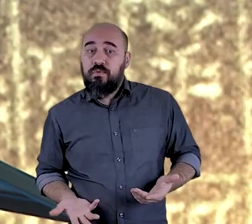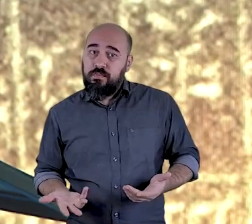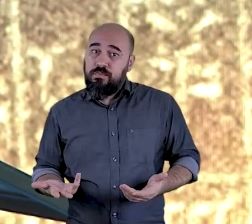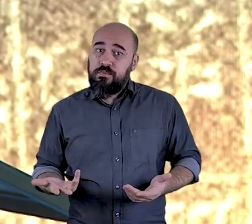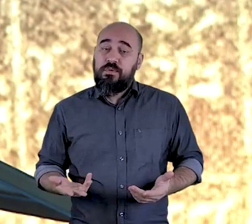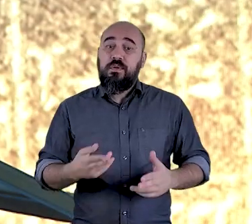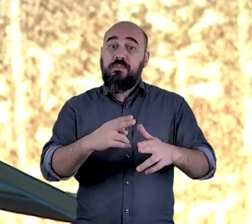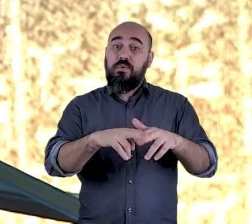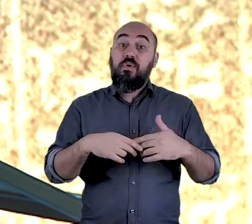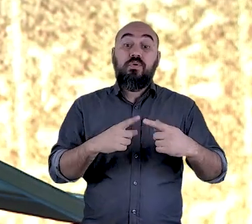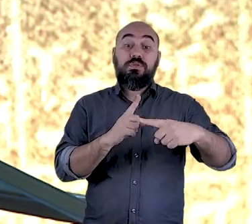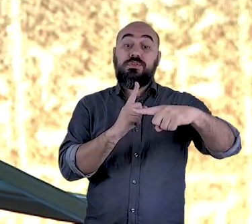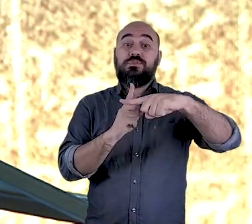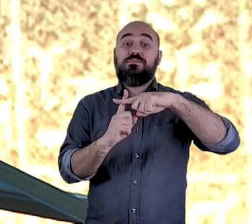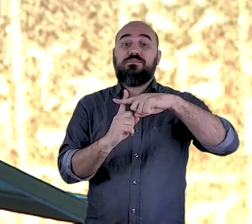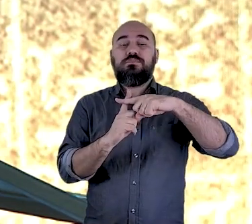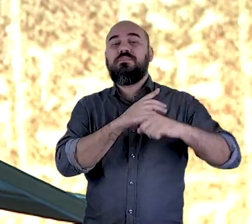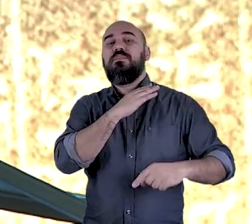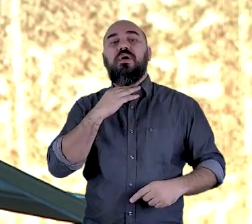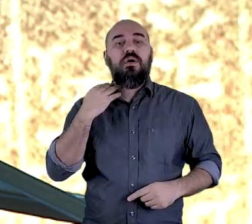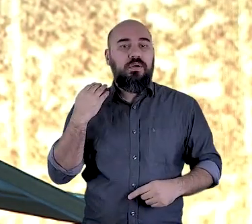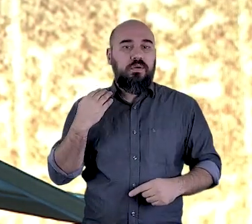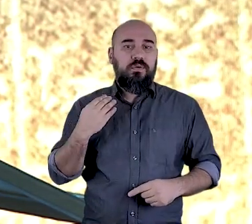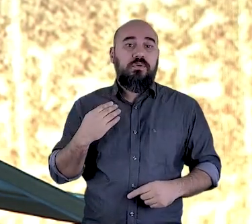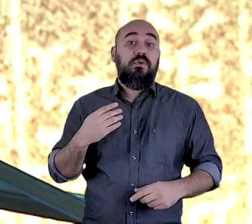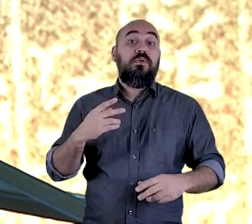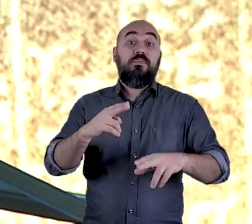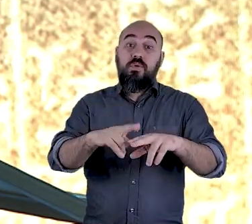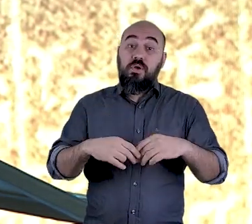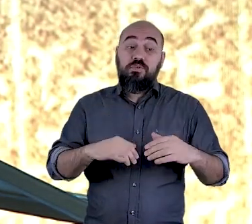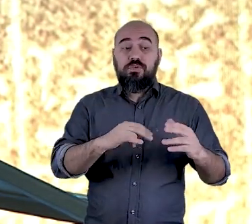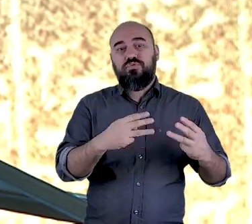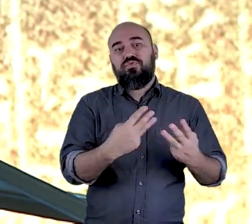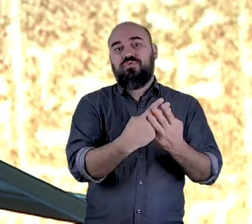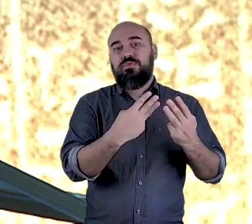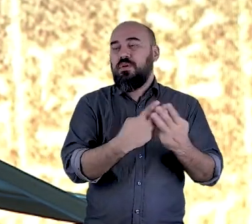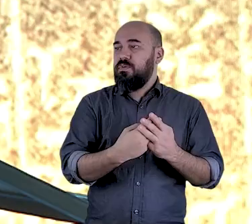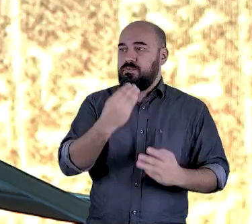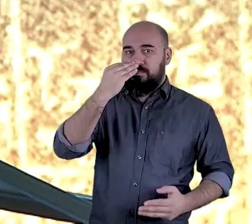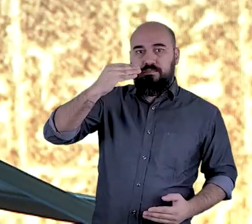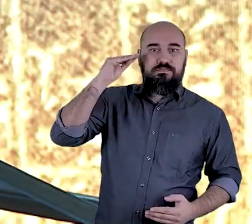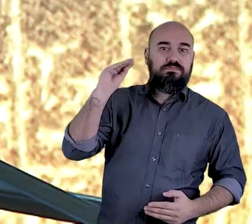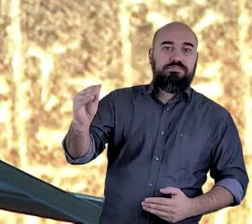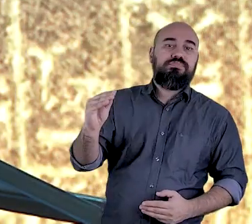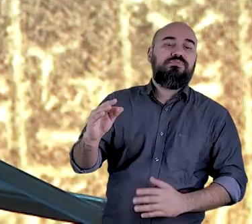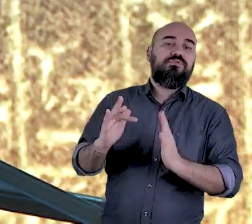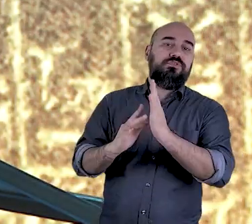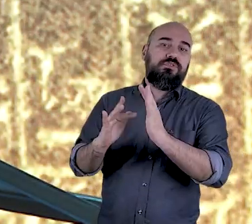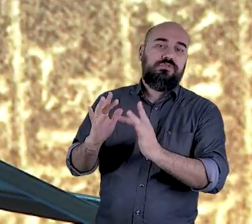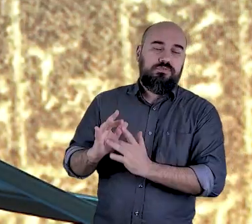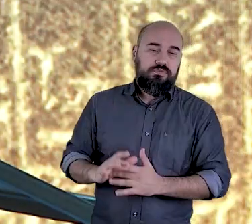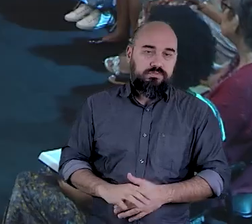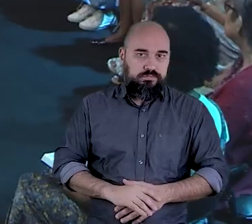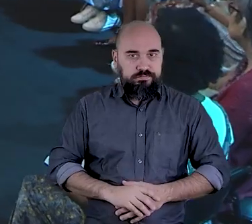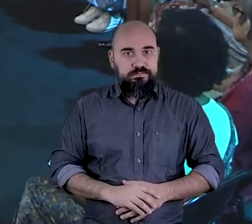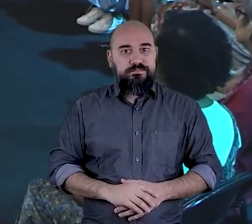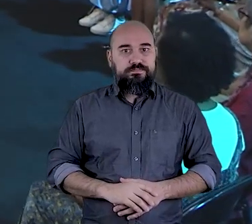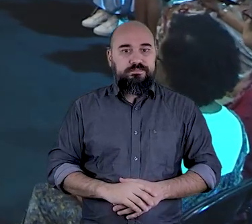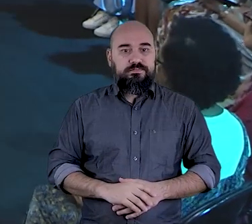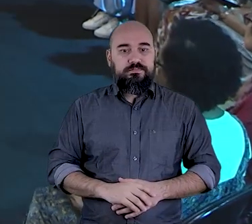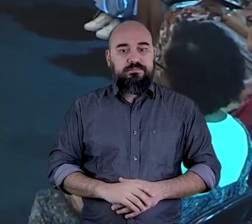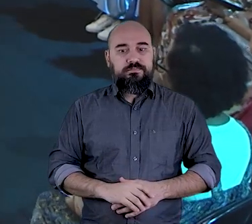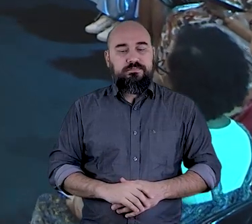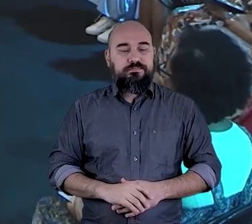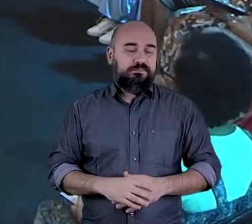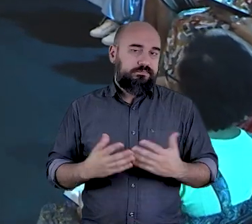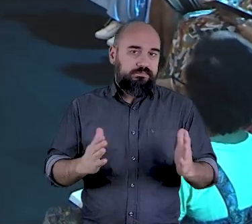por causa da crucificação de Cristo por causa da rejeição do Messias diz a Bíblia que